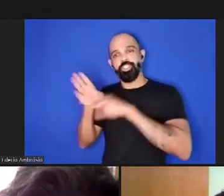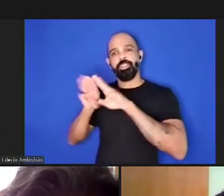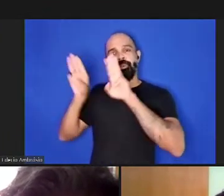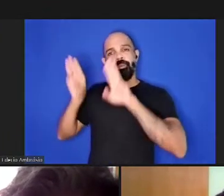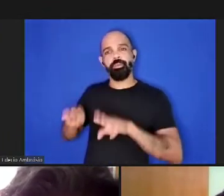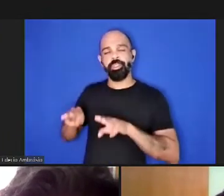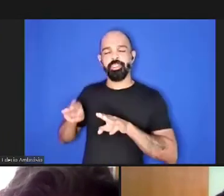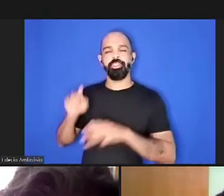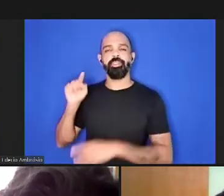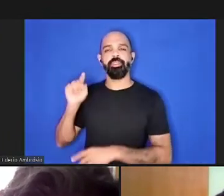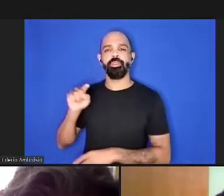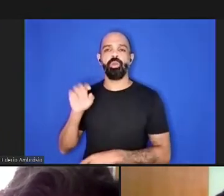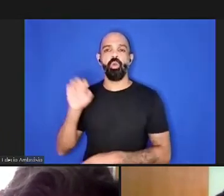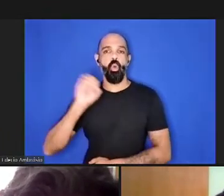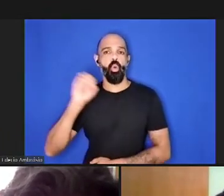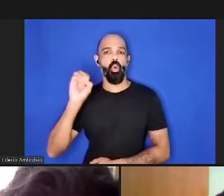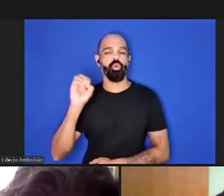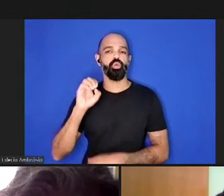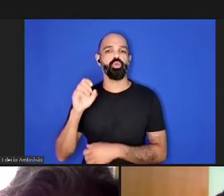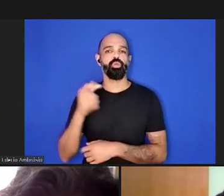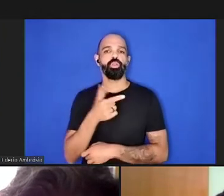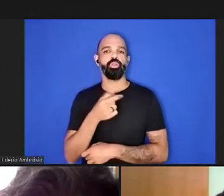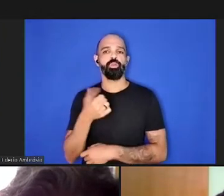em outubro de